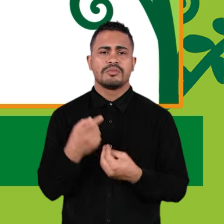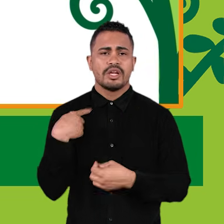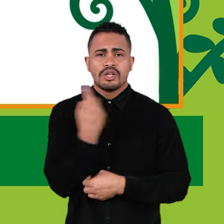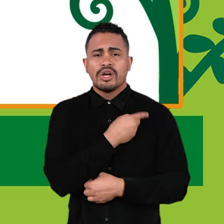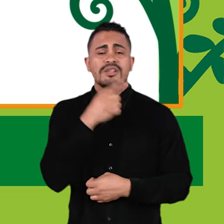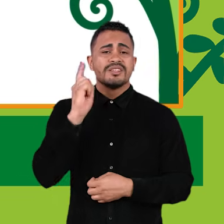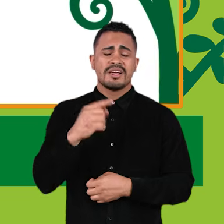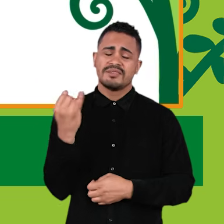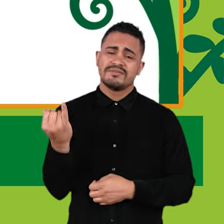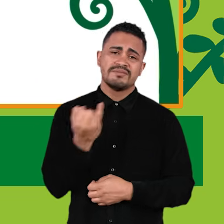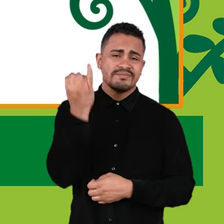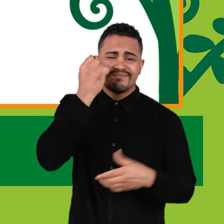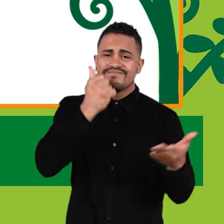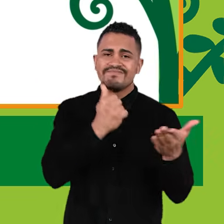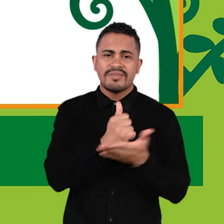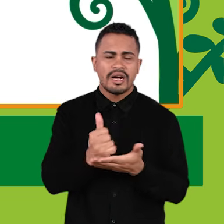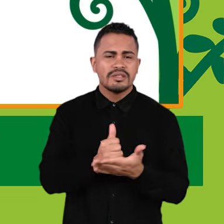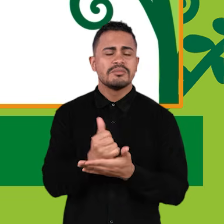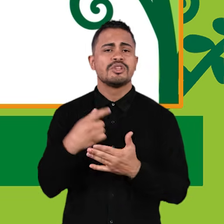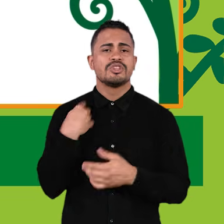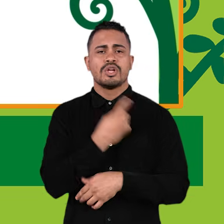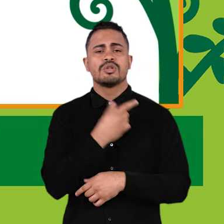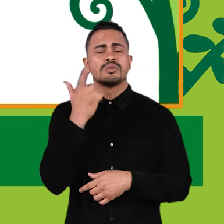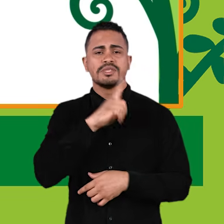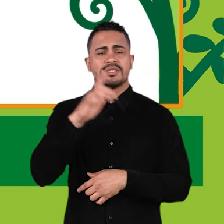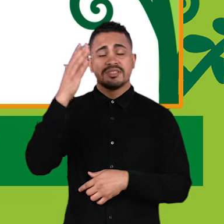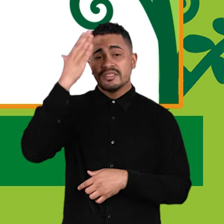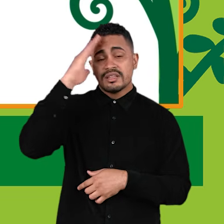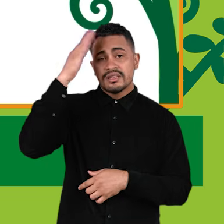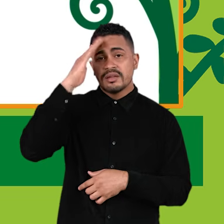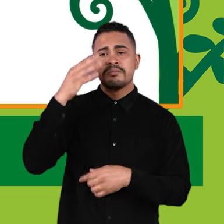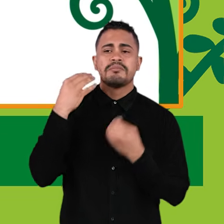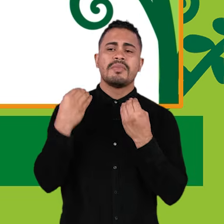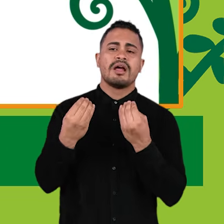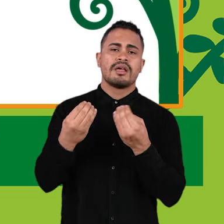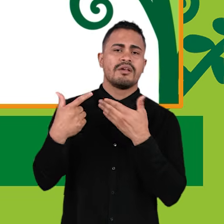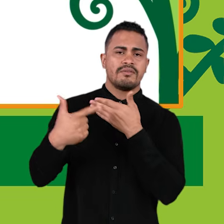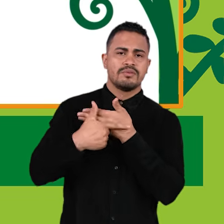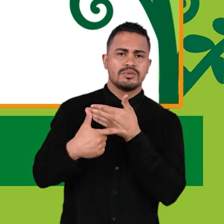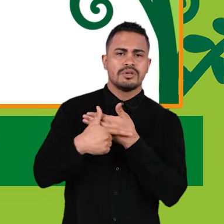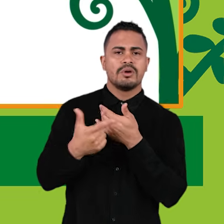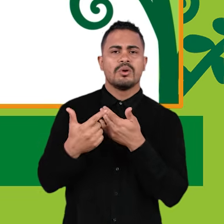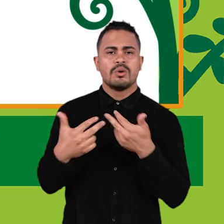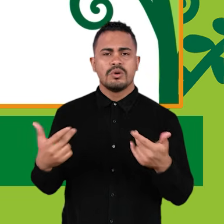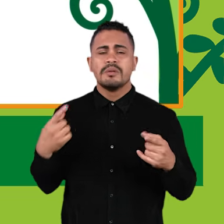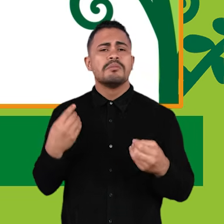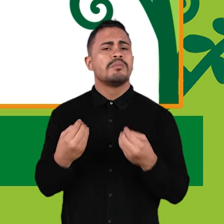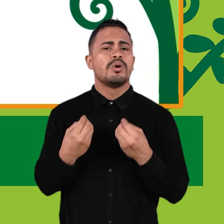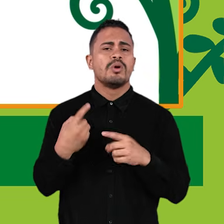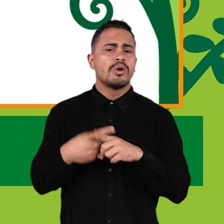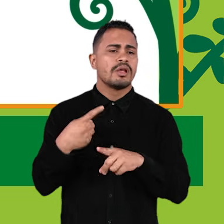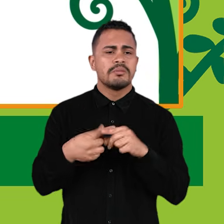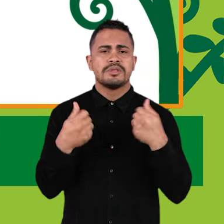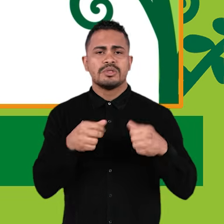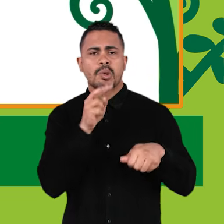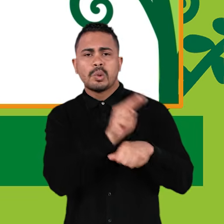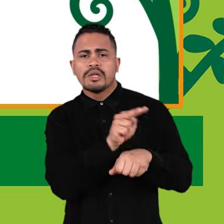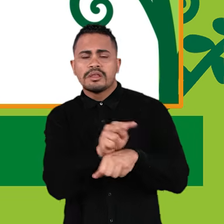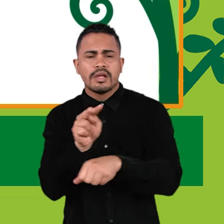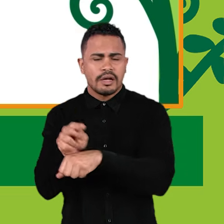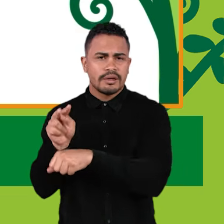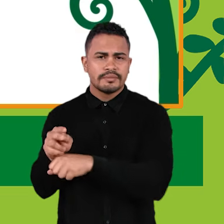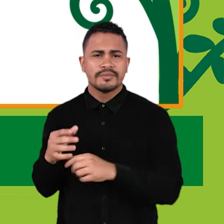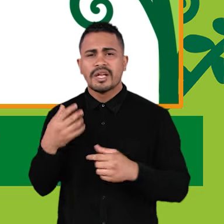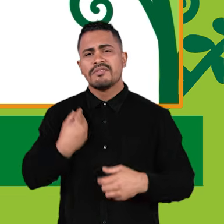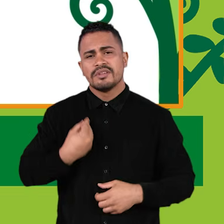gente é fundamental para que a gente consiga entender a utilidade, né, o porquê de se preservar e o porquê